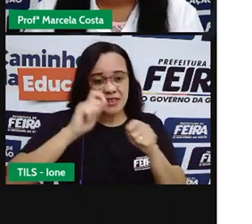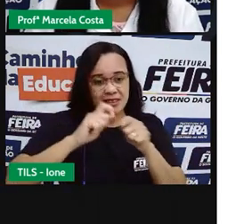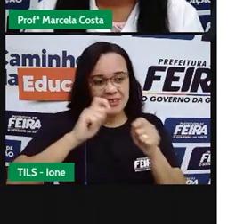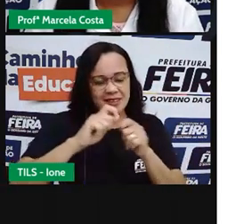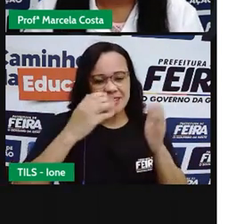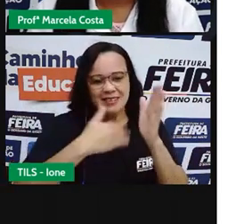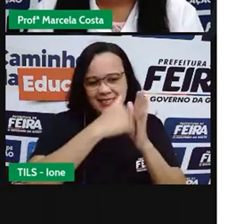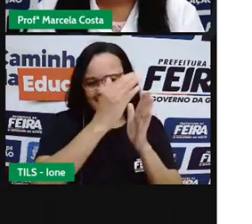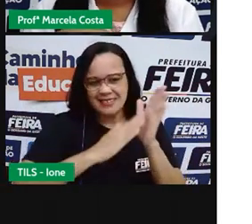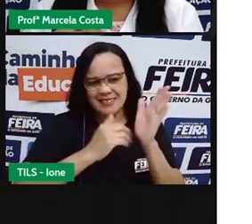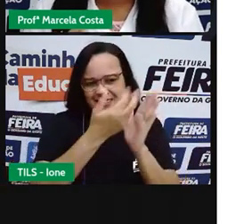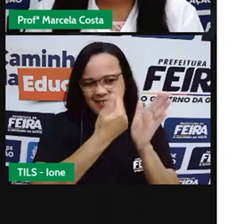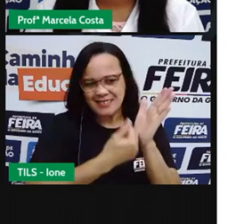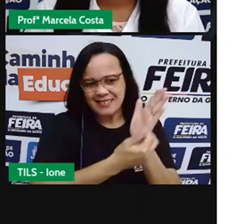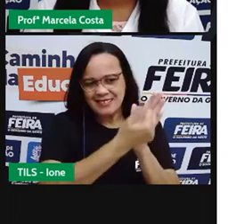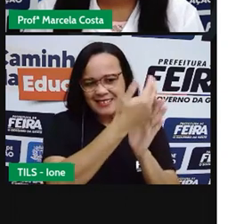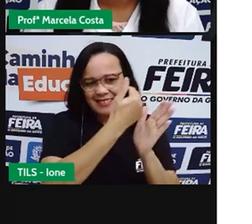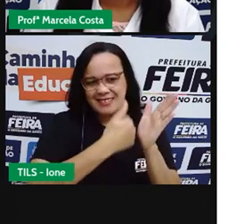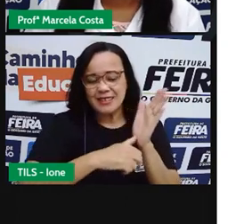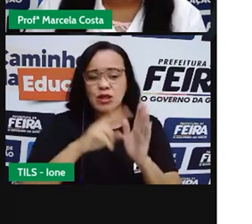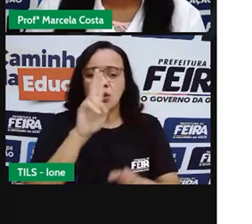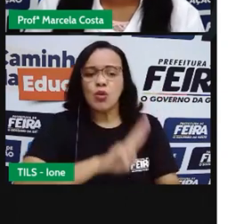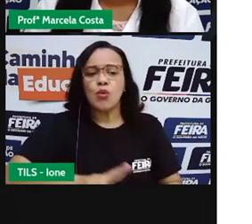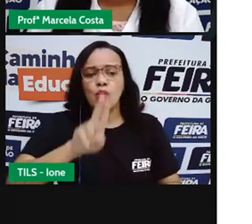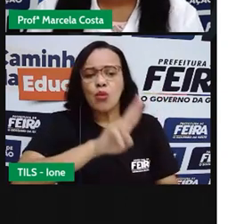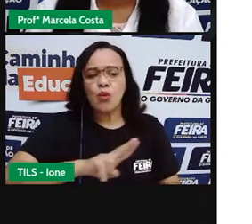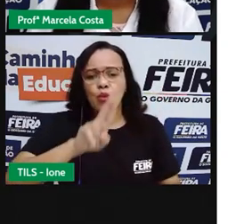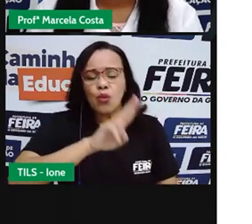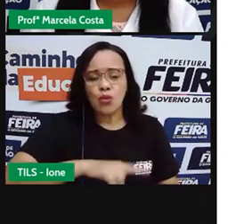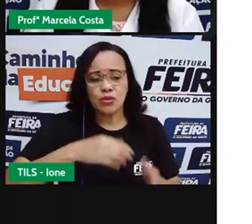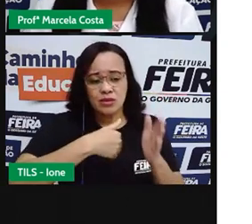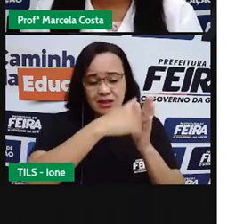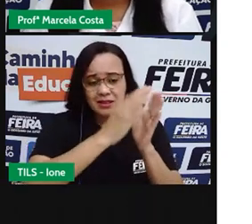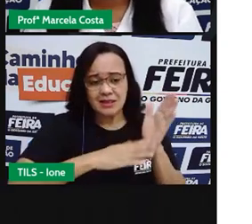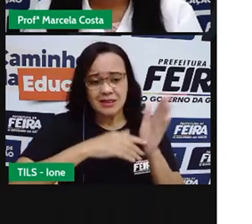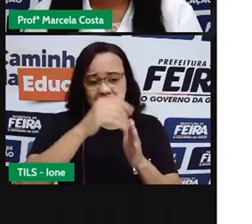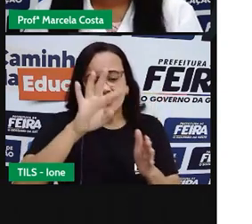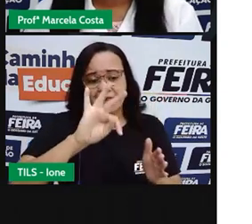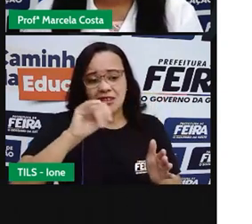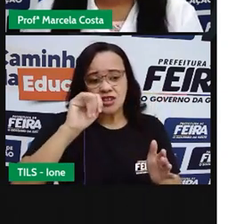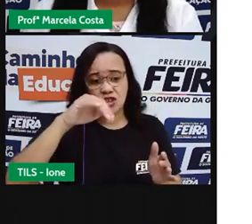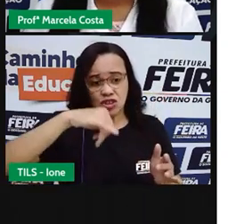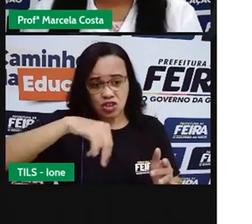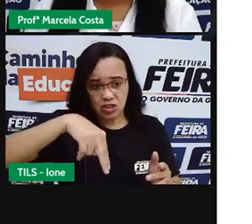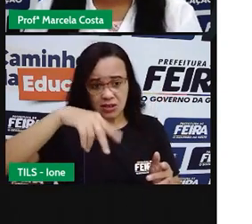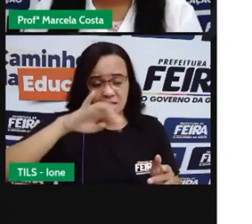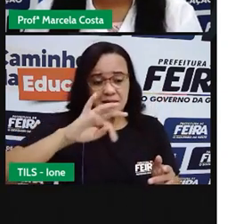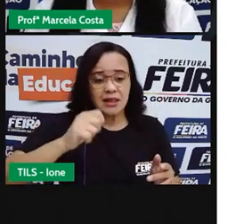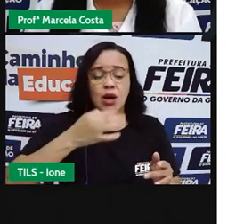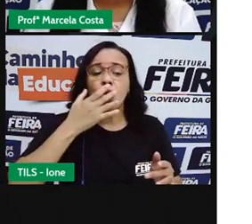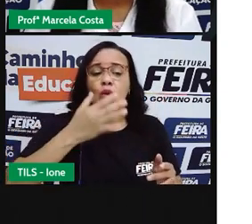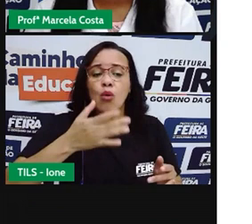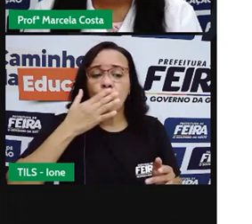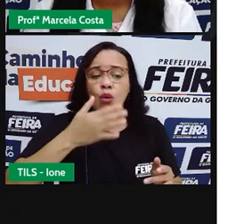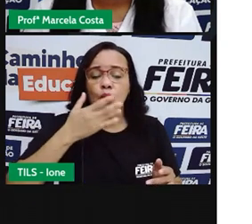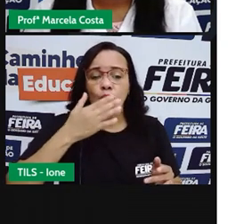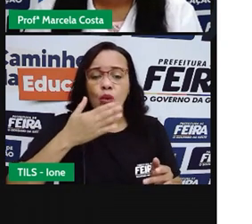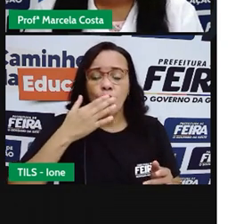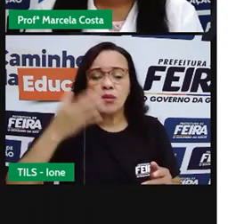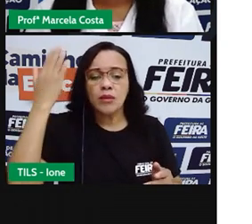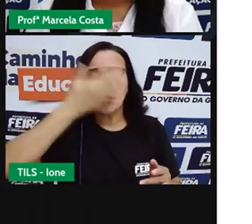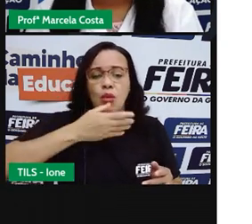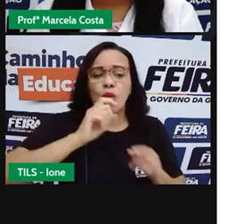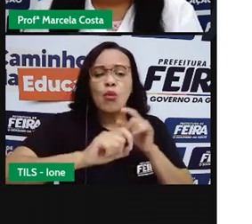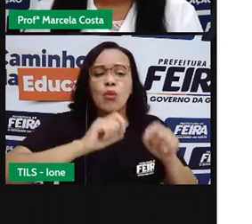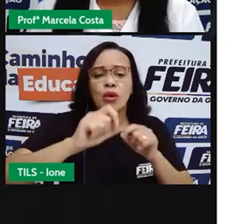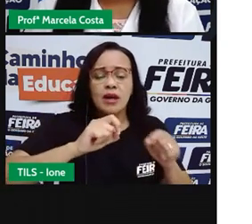pintura usando tinta guache, hidrocor, lápis de cor, representando a diversidade na sua família,